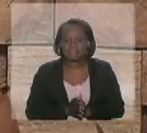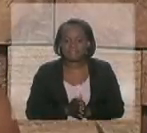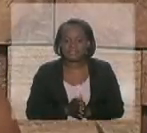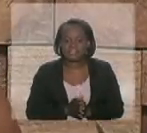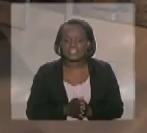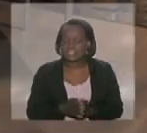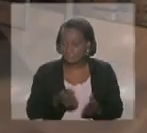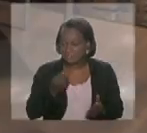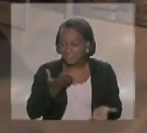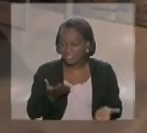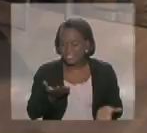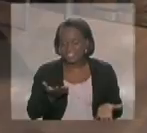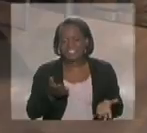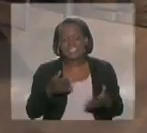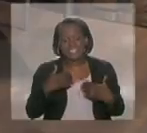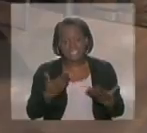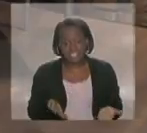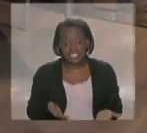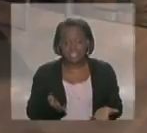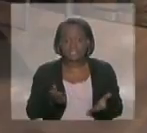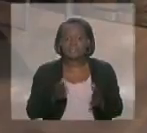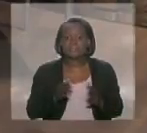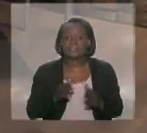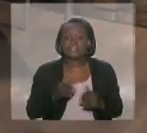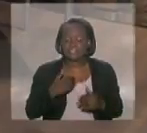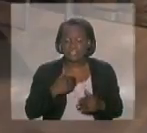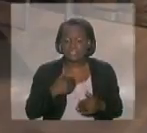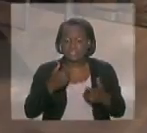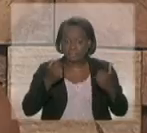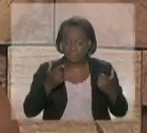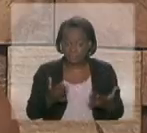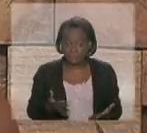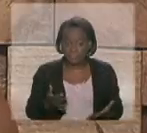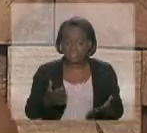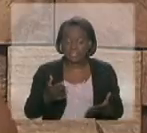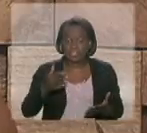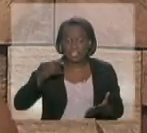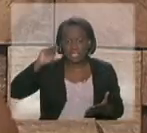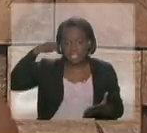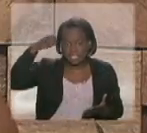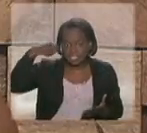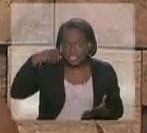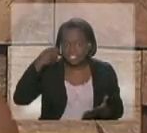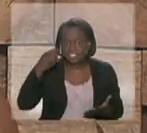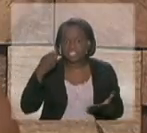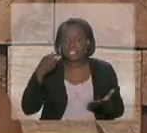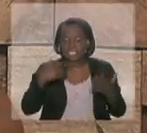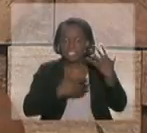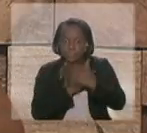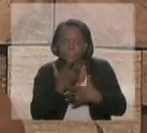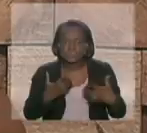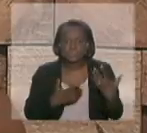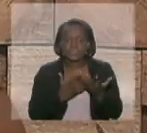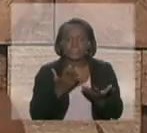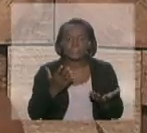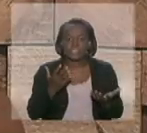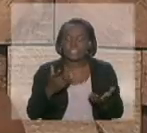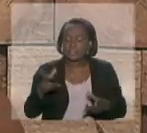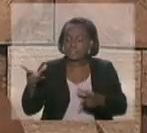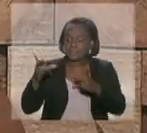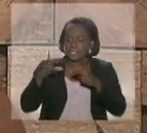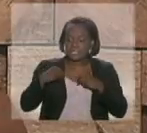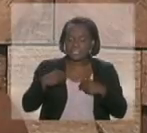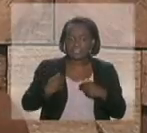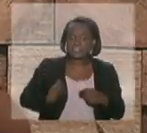adorei eu moressa mas é eu digo que ser artista ou ser atriz ser